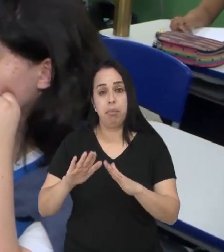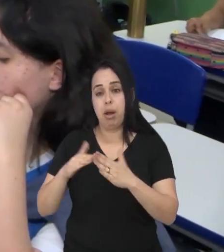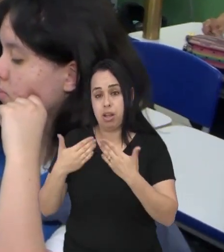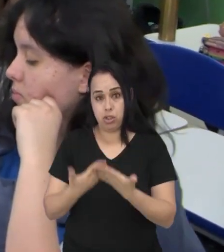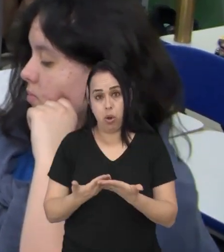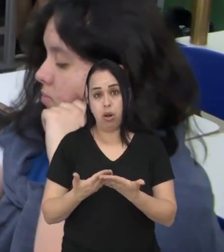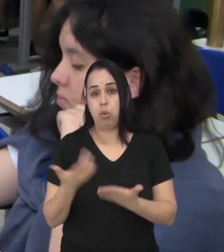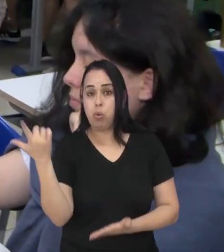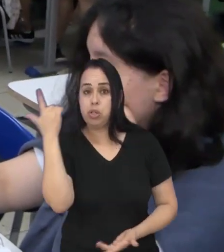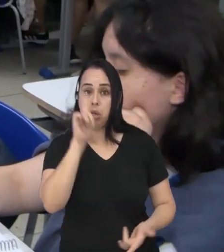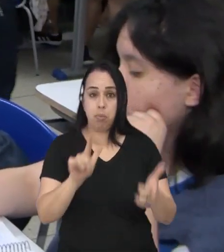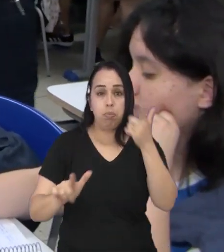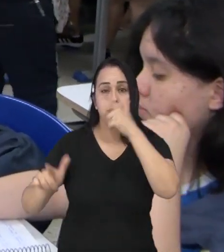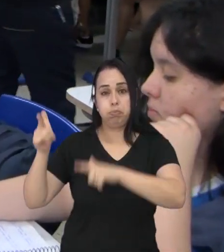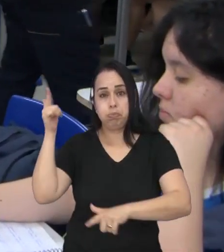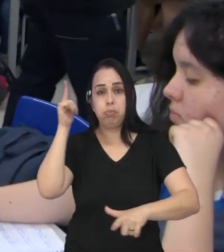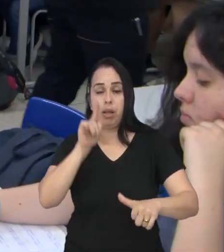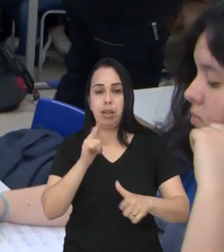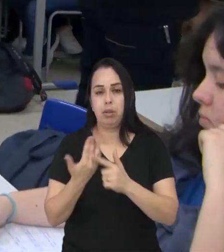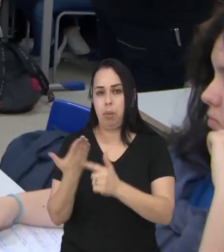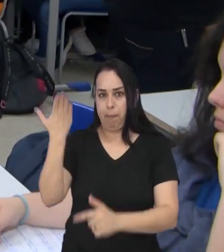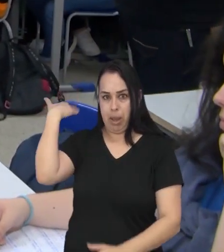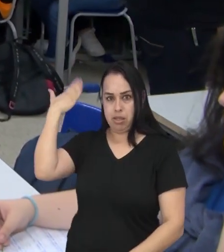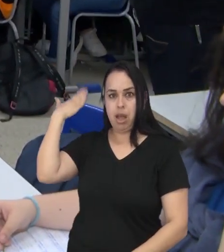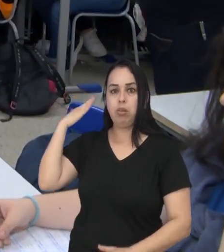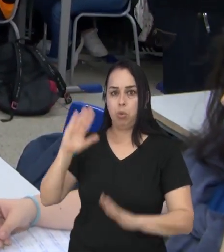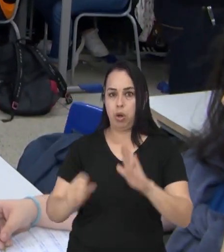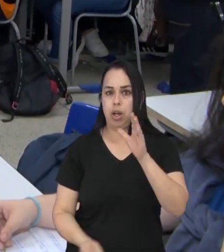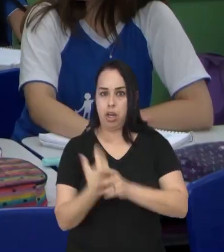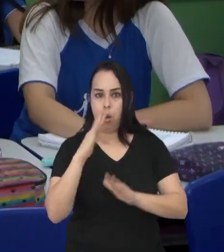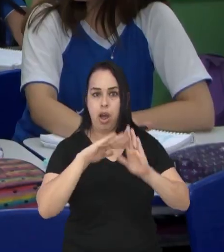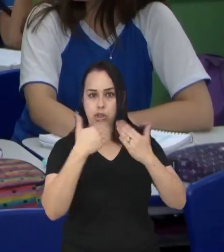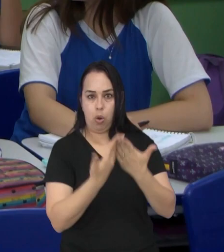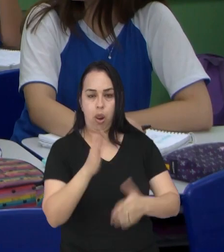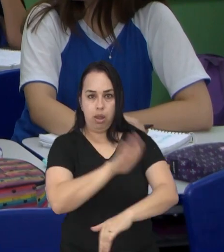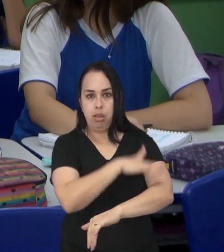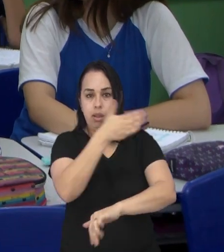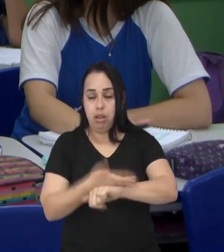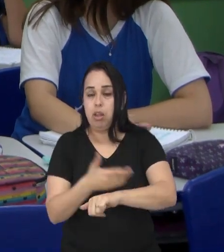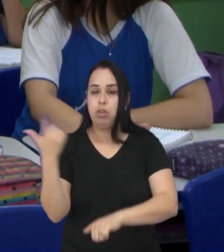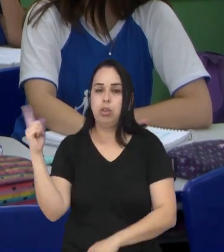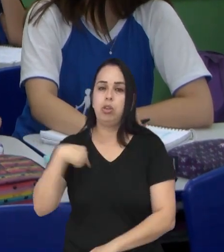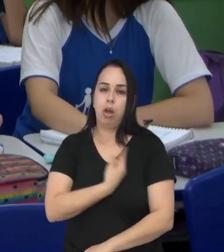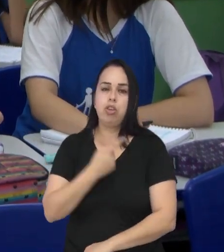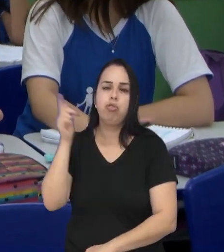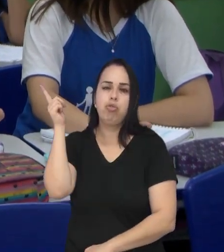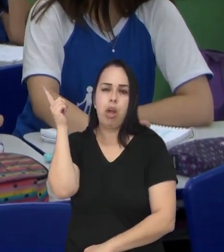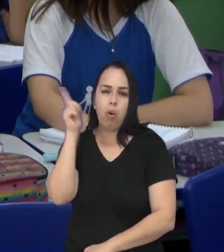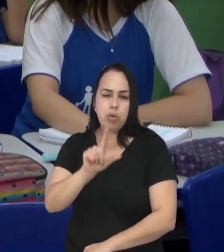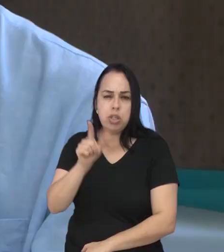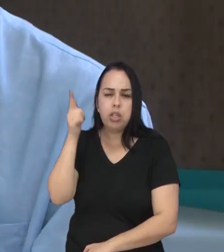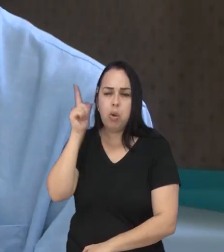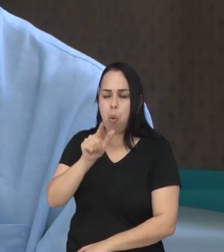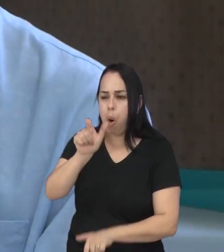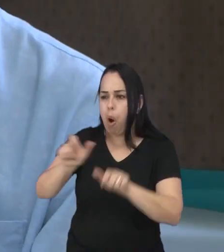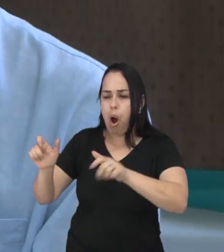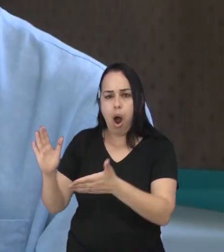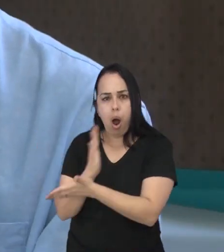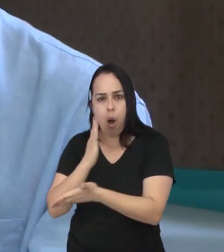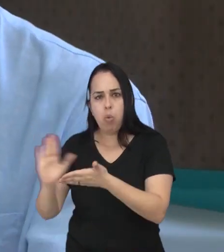a escola tem conseguido alguns resultados. Desde que foi implementado o programa Ensino Integral, a gente já conseguiu alguns